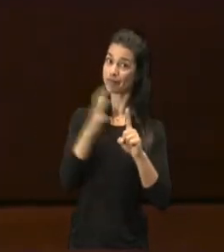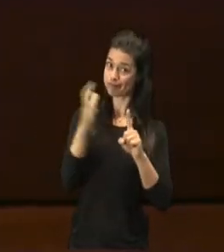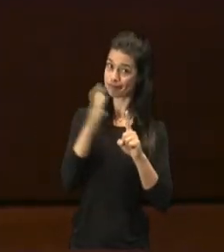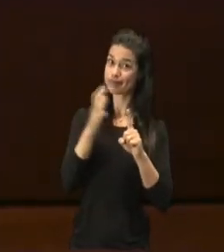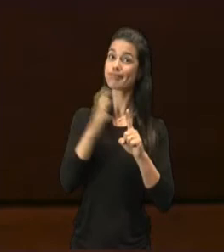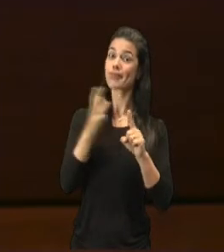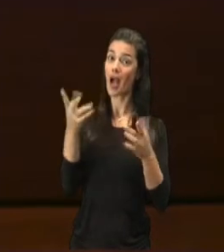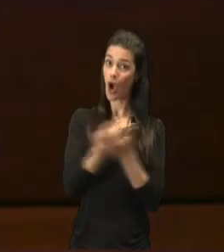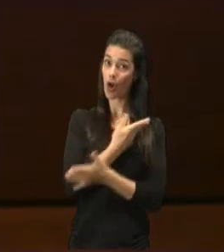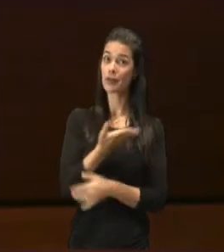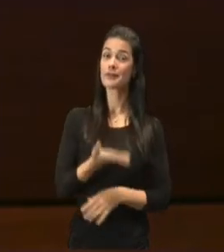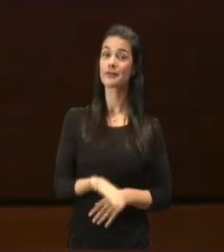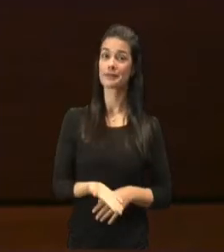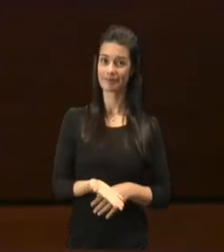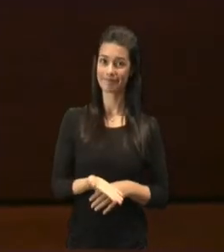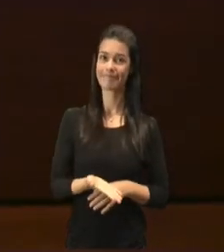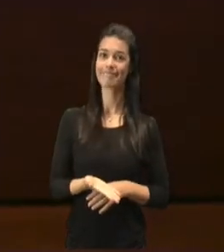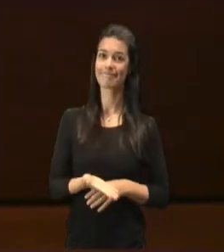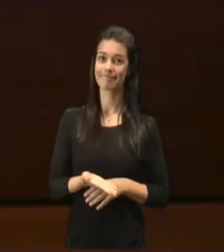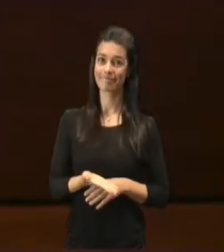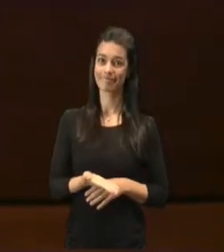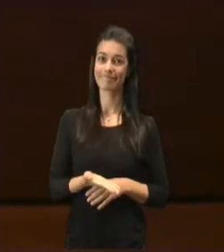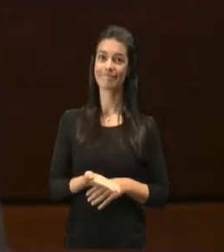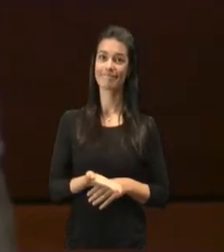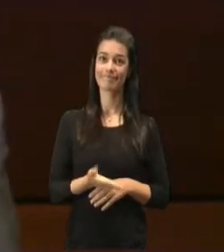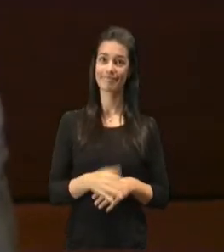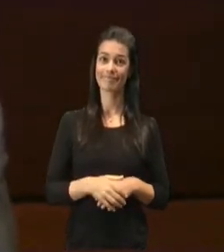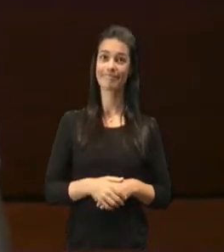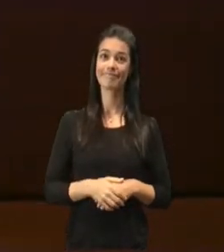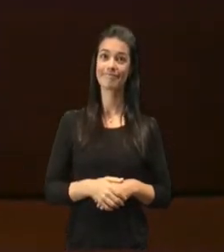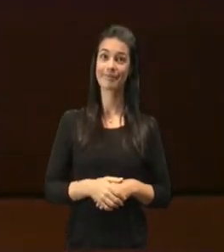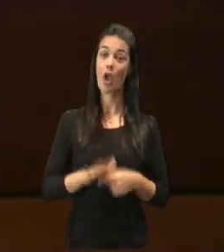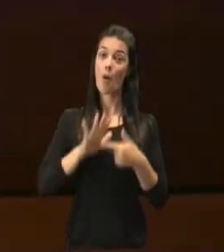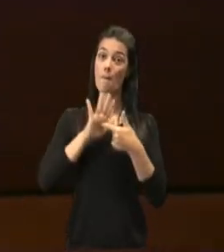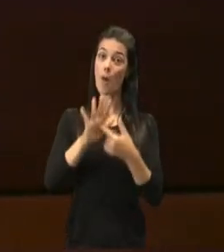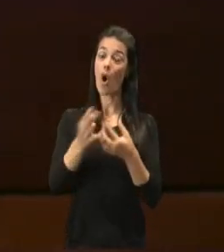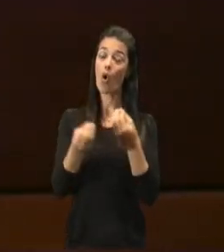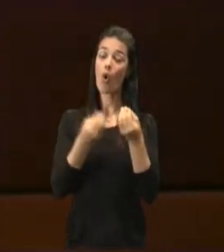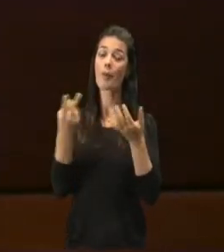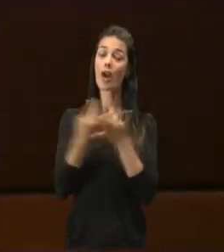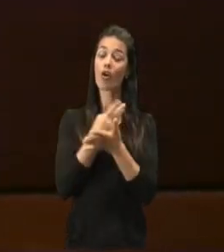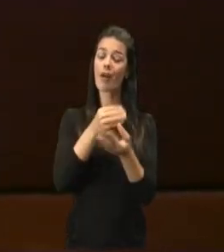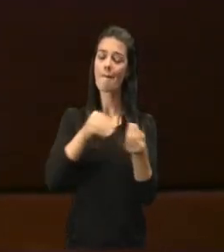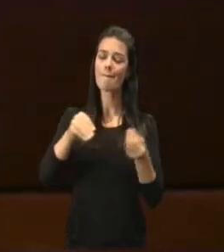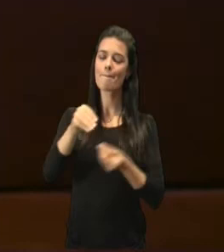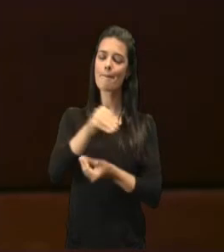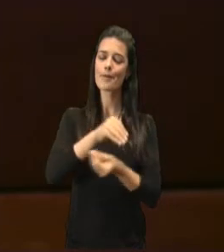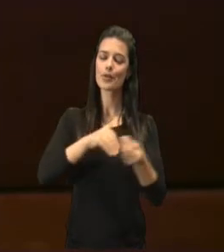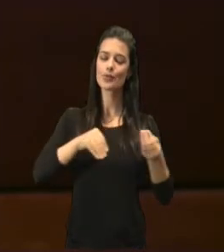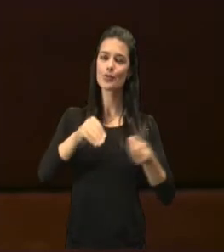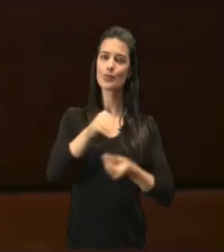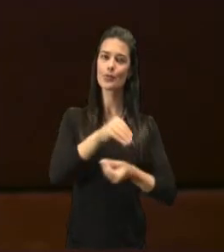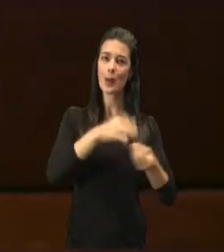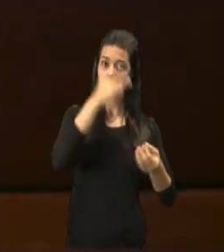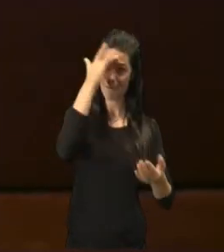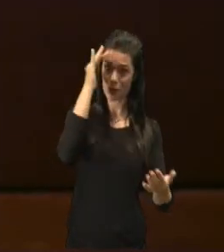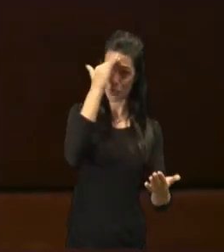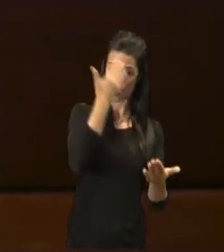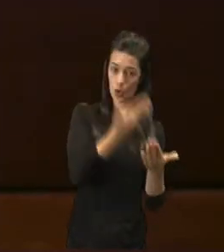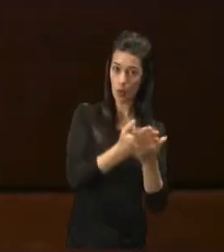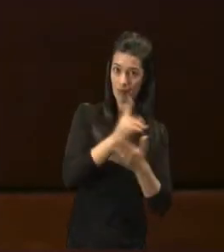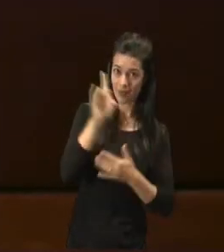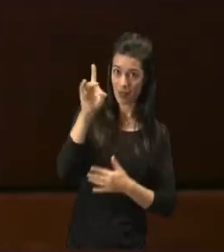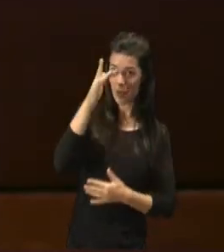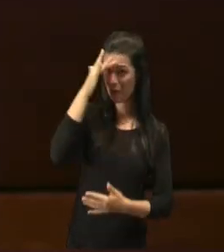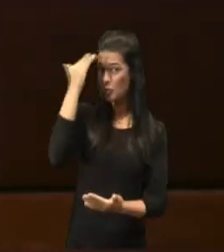consequências deste envolvimento com as nações pagãs. Nós conhecemos o triste final deste